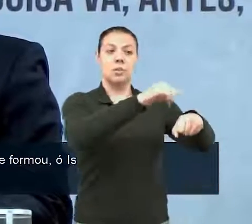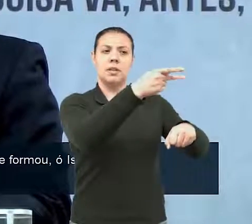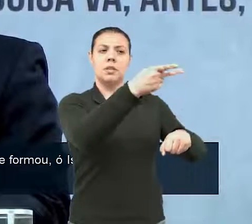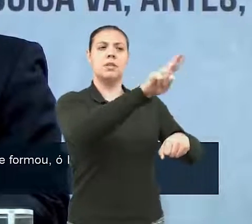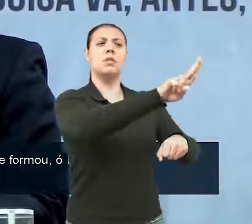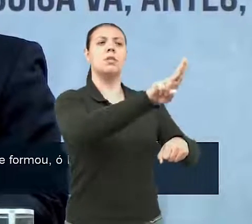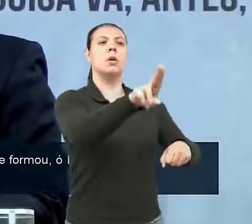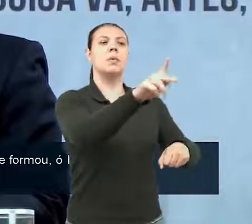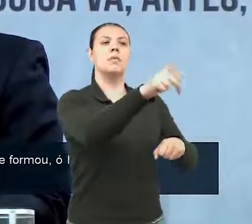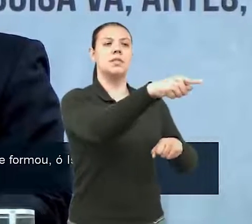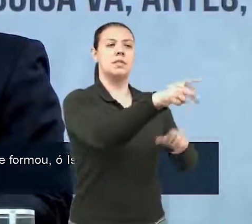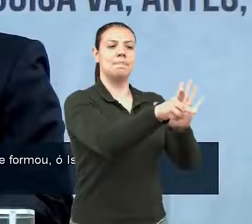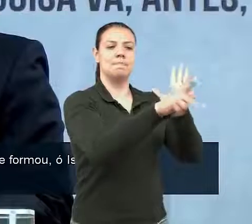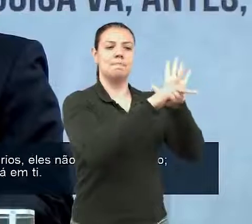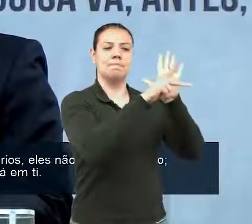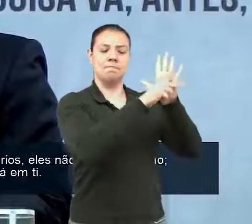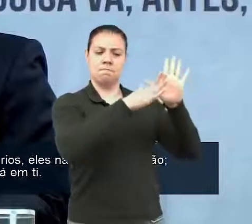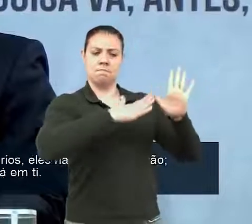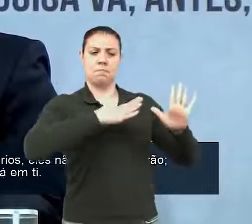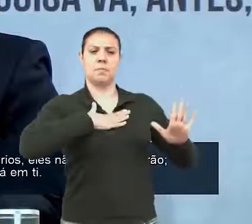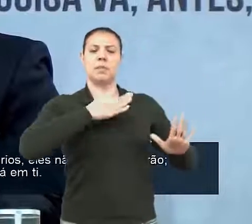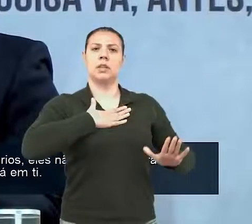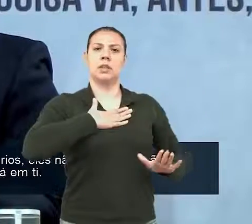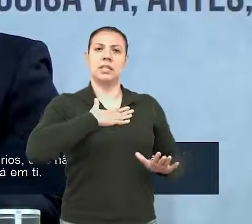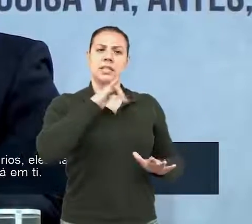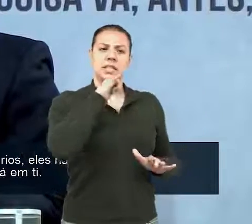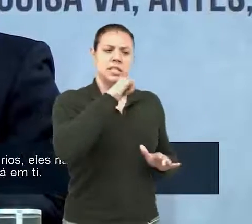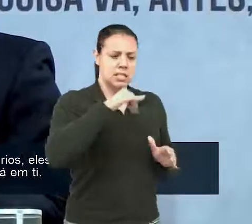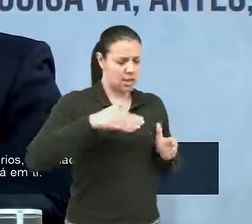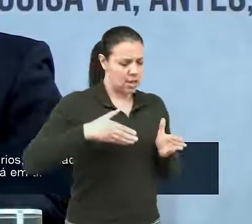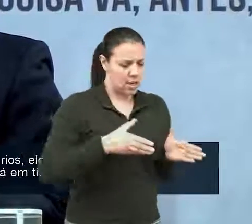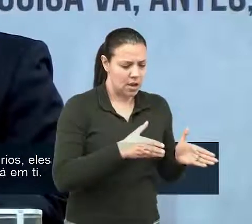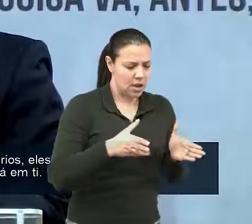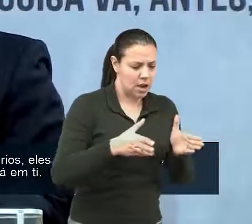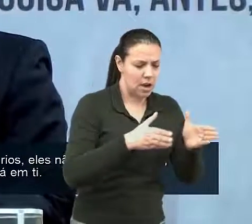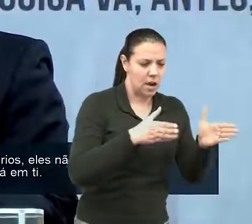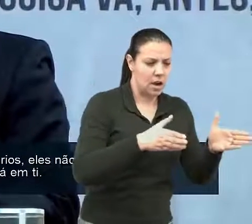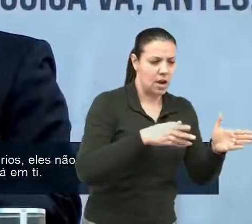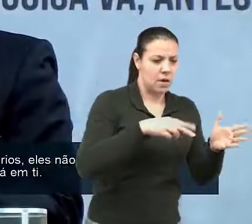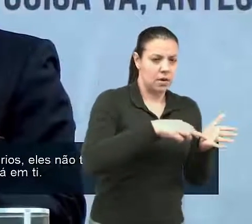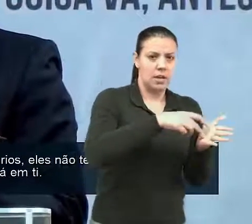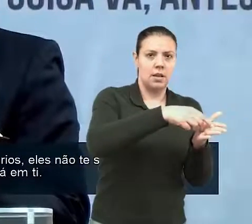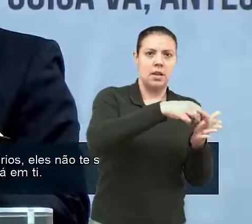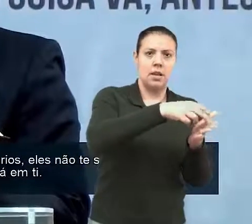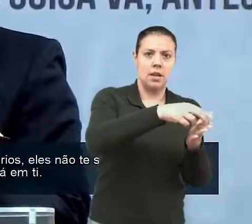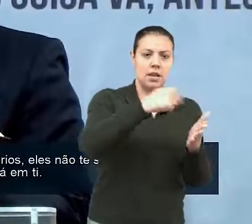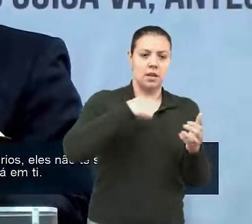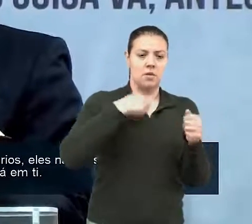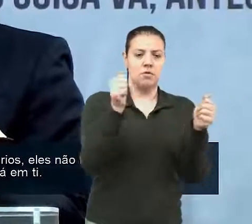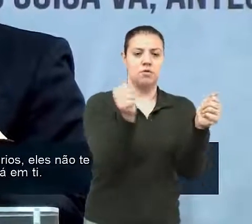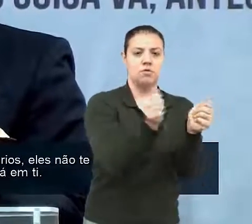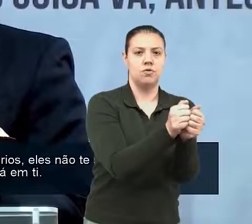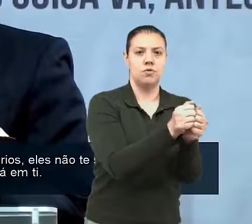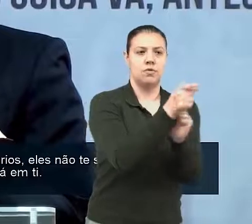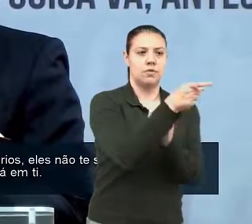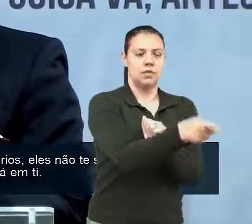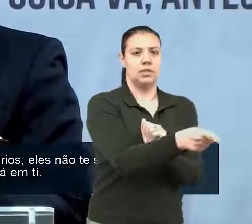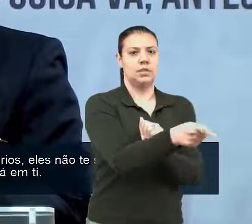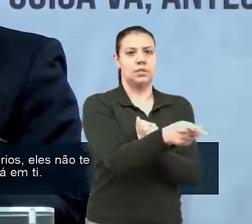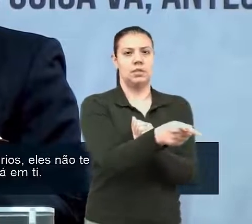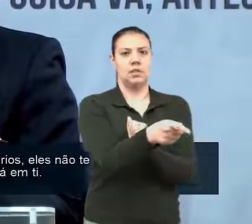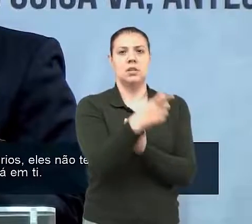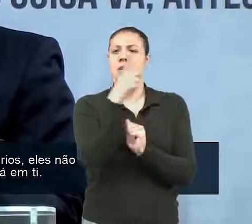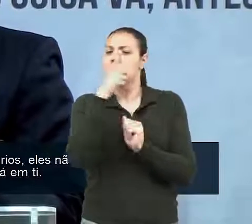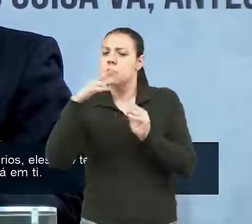meu. Quando passares pelas águas, eu serei contigo. Quando pelos